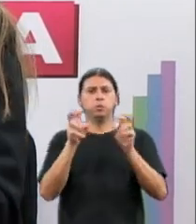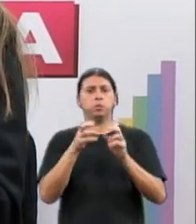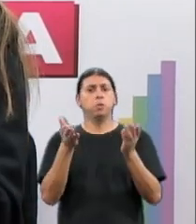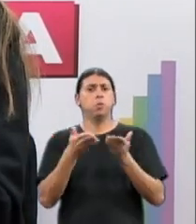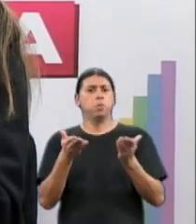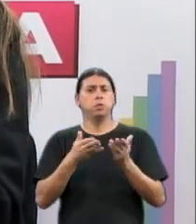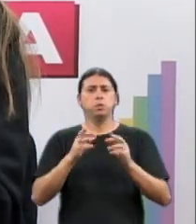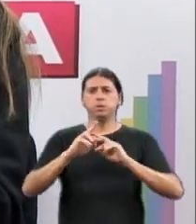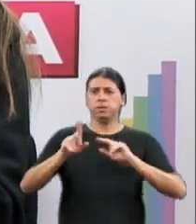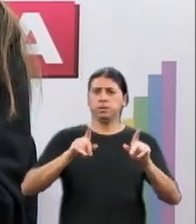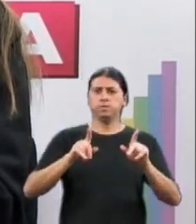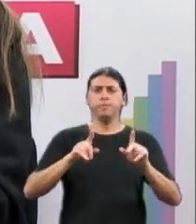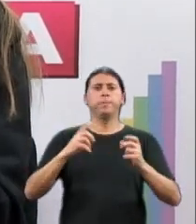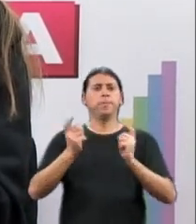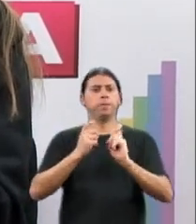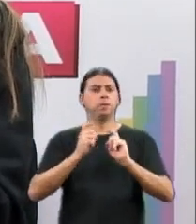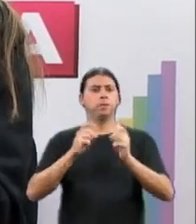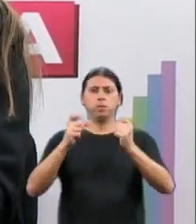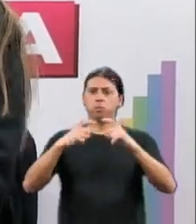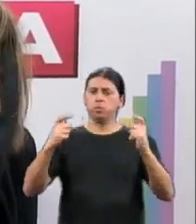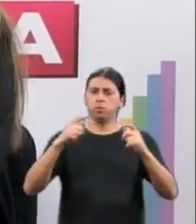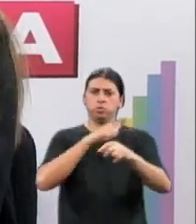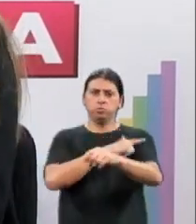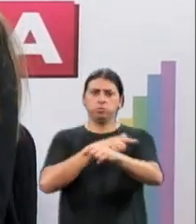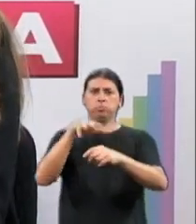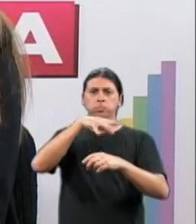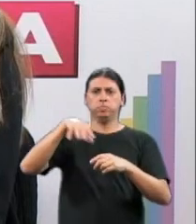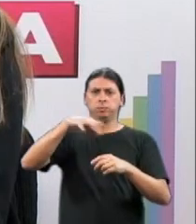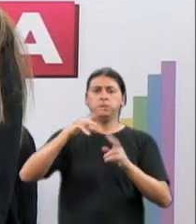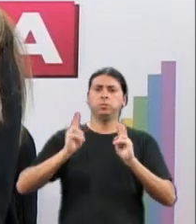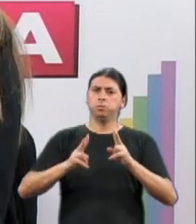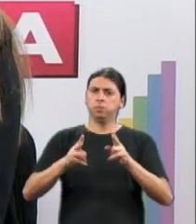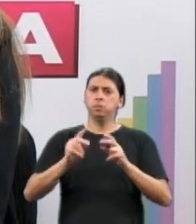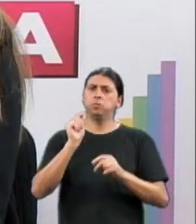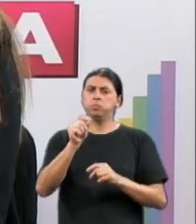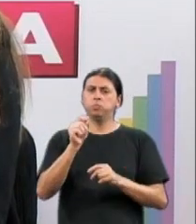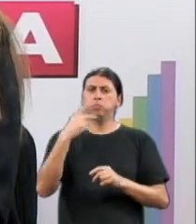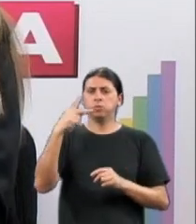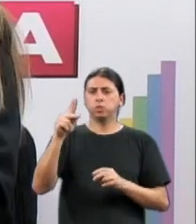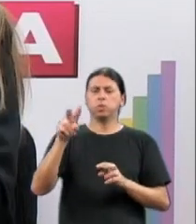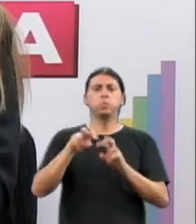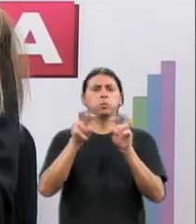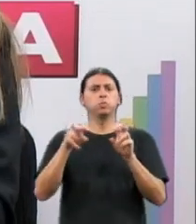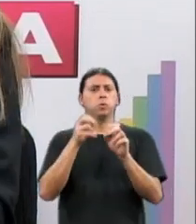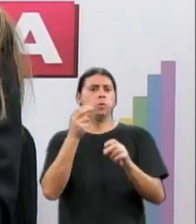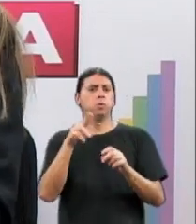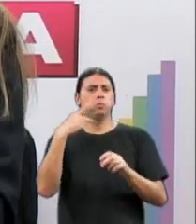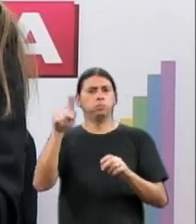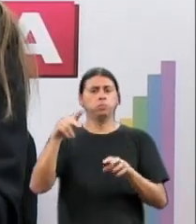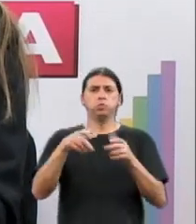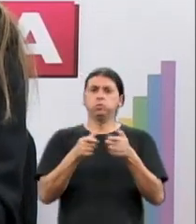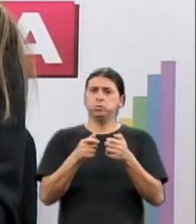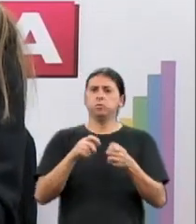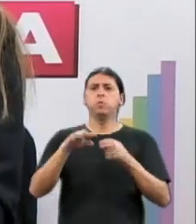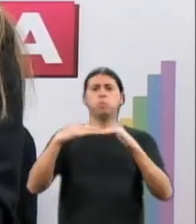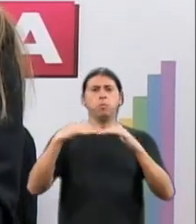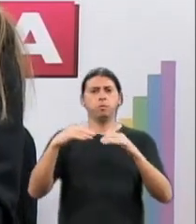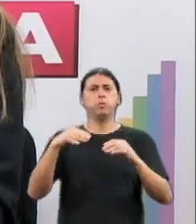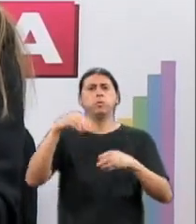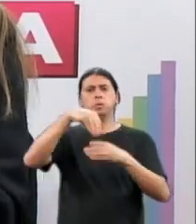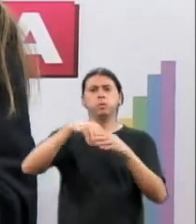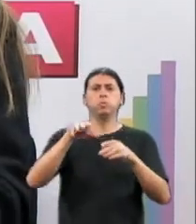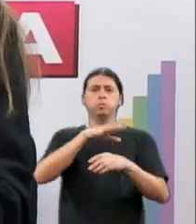hoje a discussão maior na educação é a permanência desse computador ou desse dispositivo móvel na